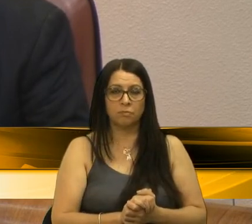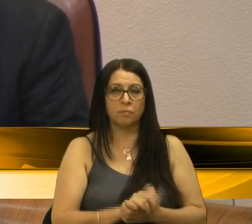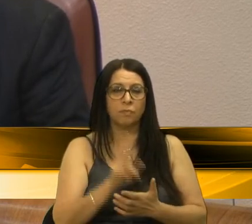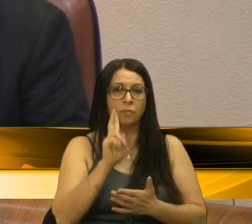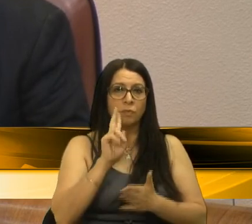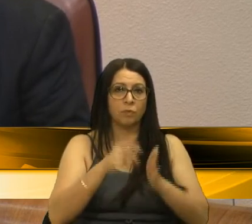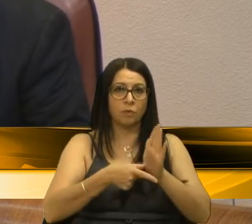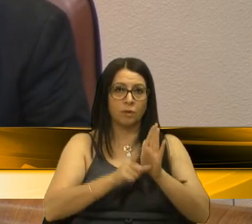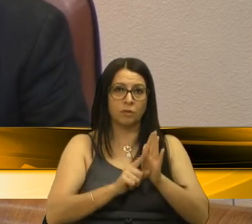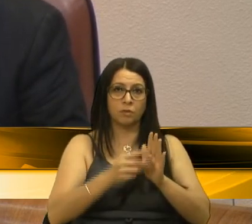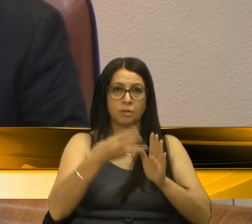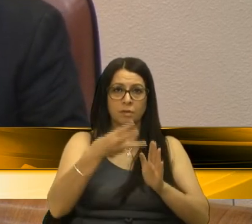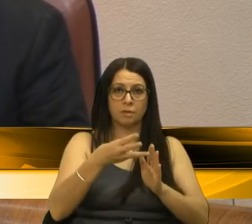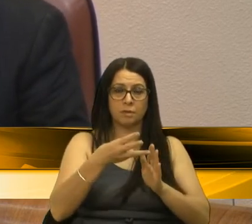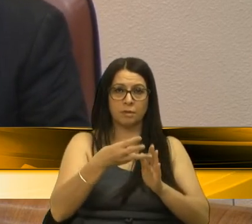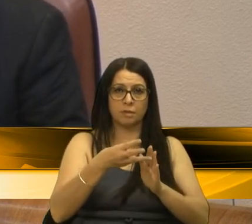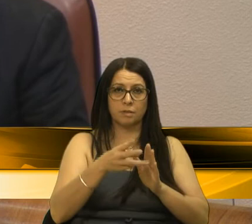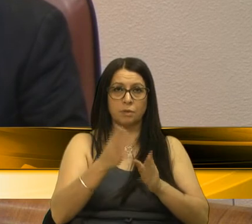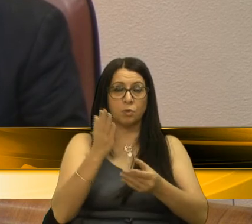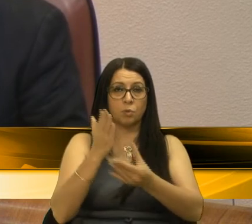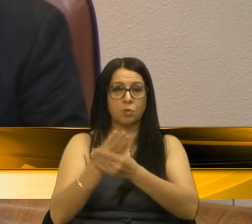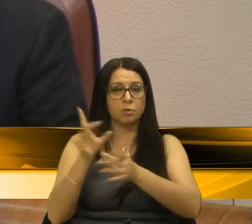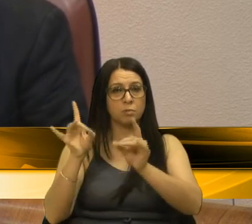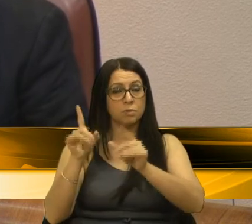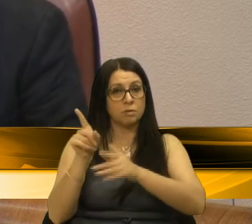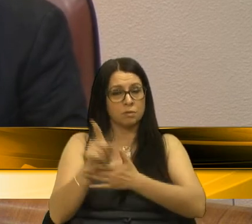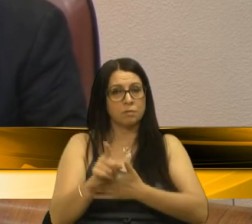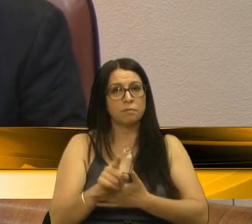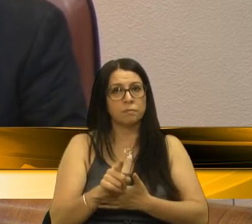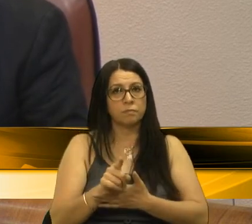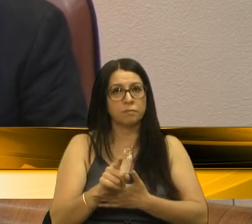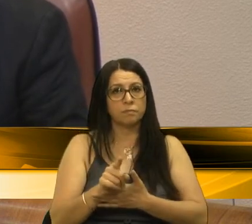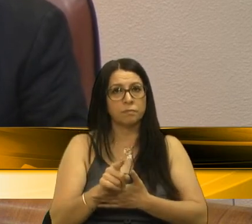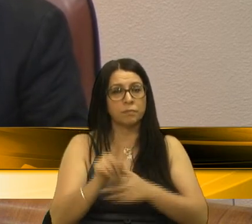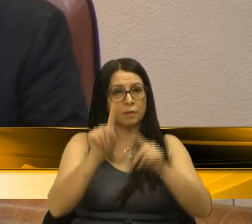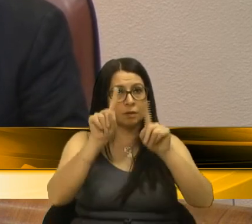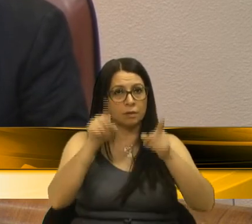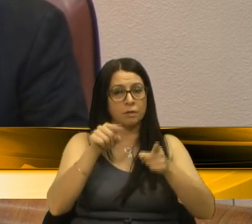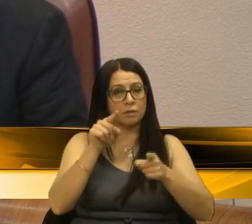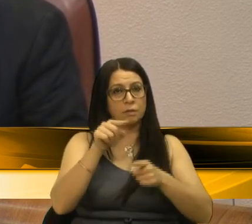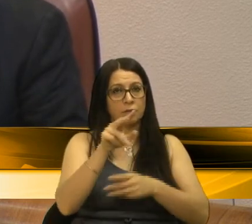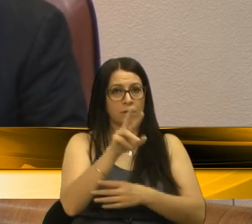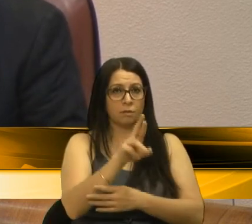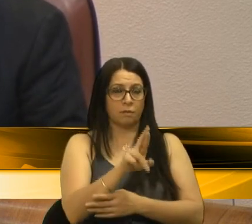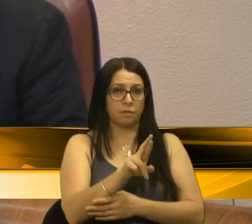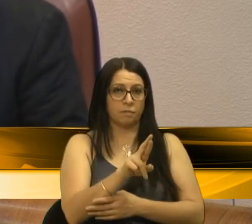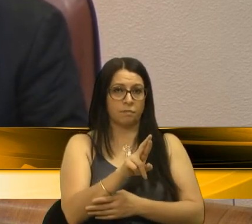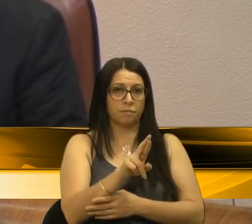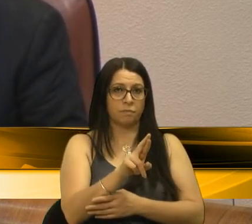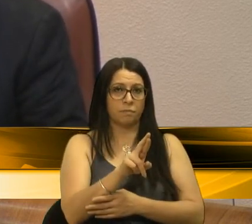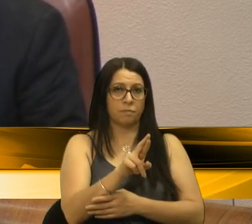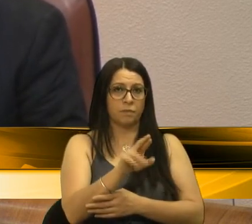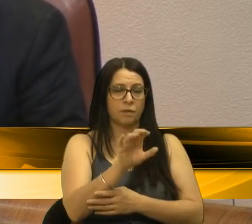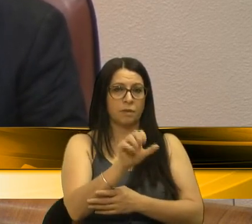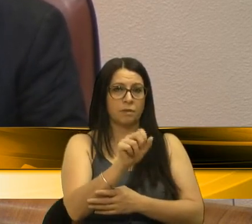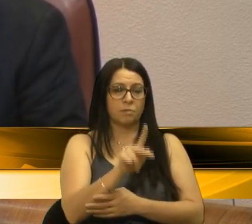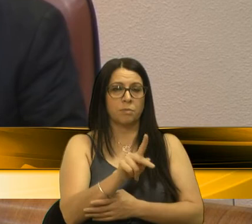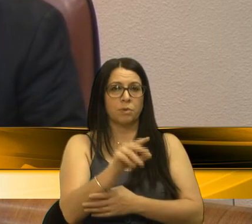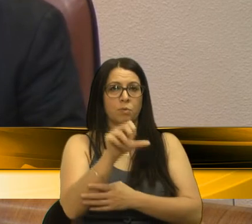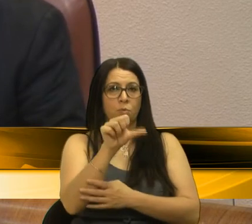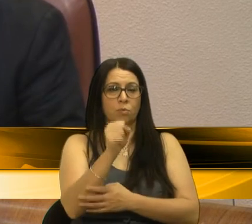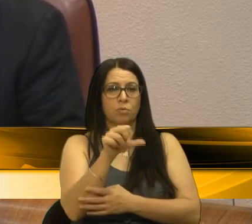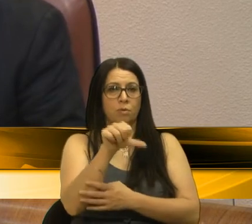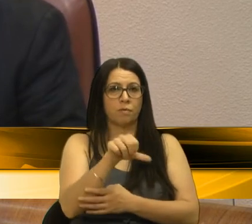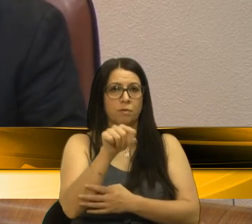Precedentes. 3. Recurso especial provido, abre parênteses, RESP